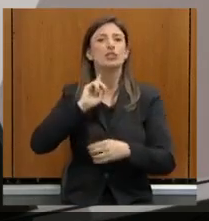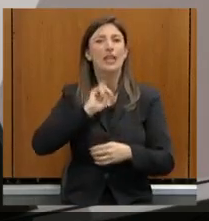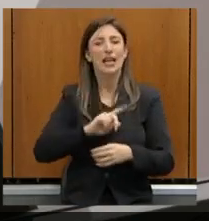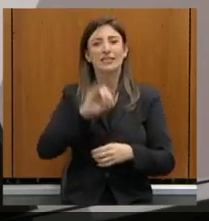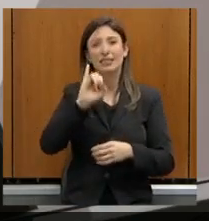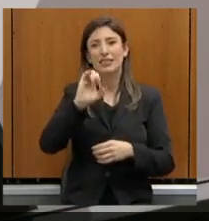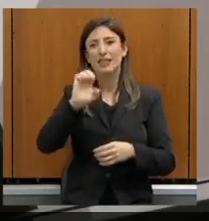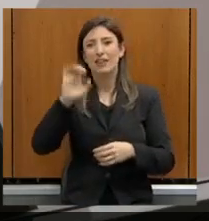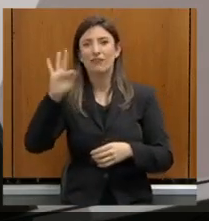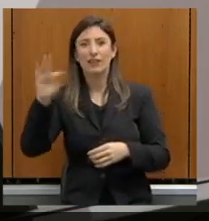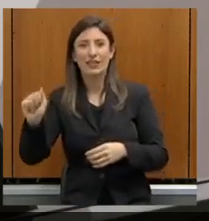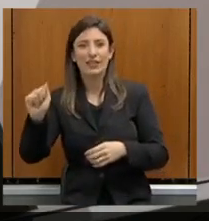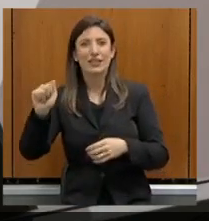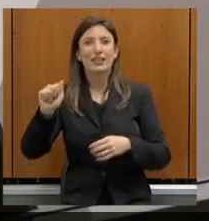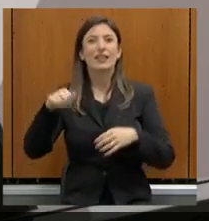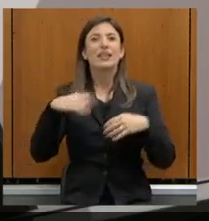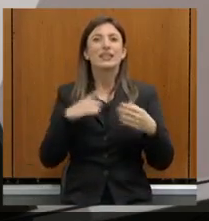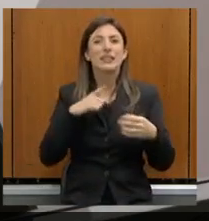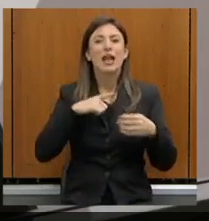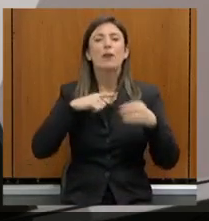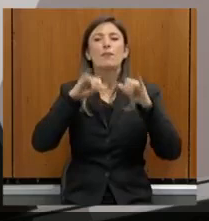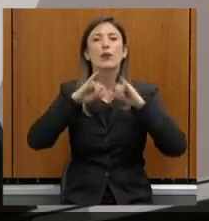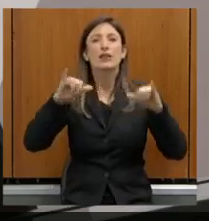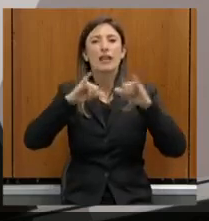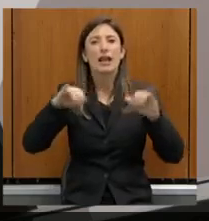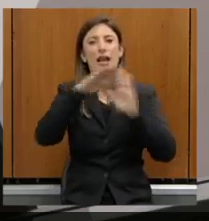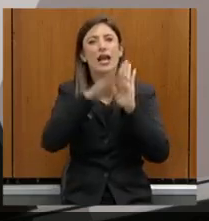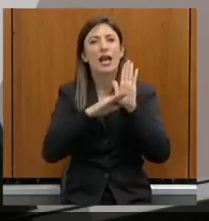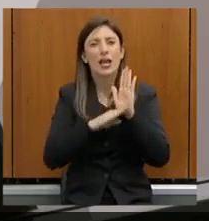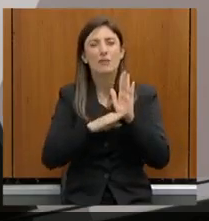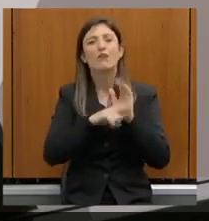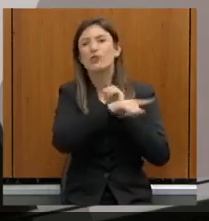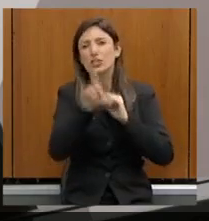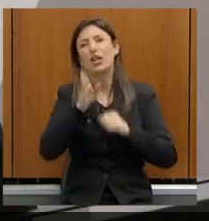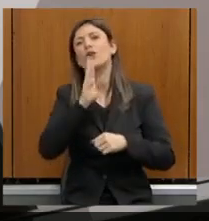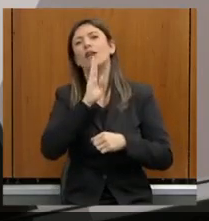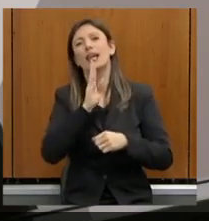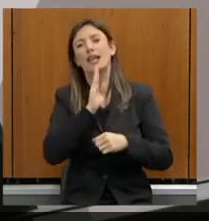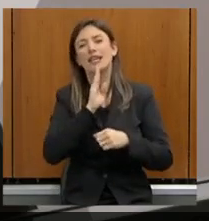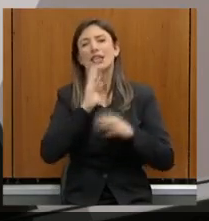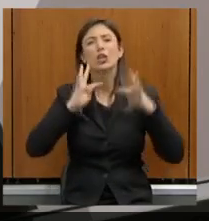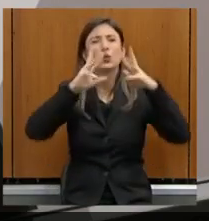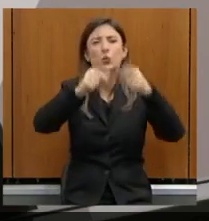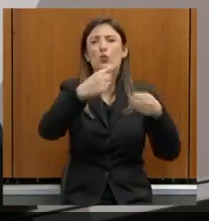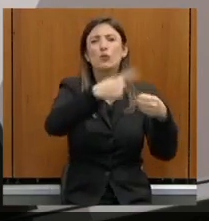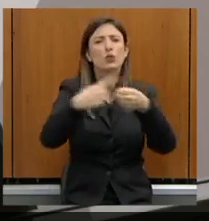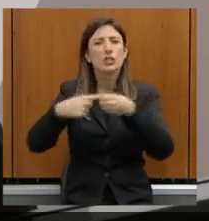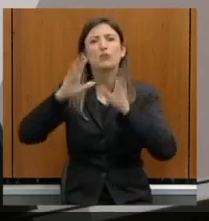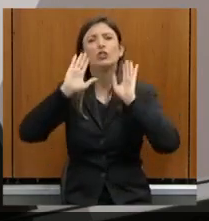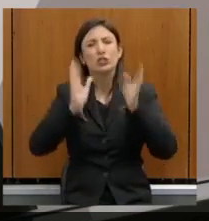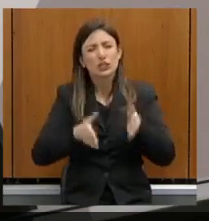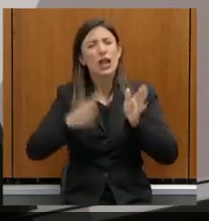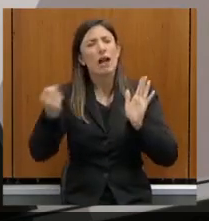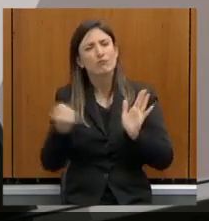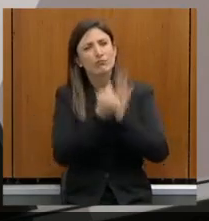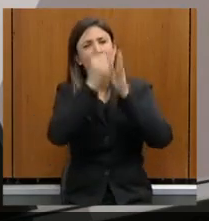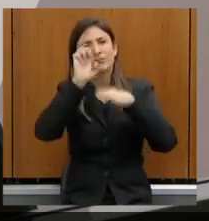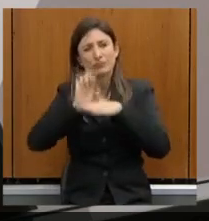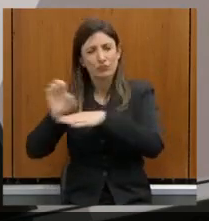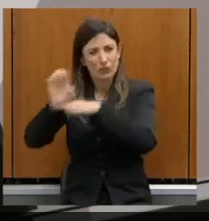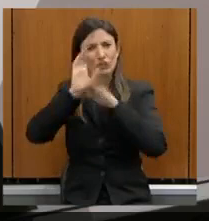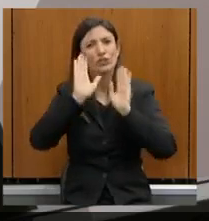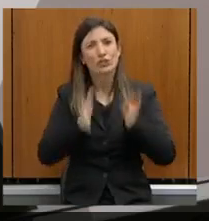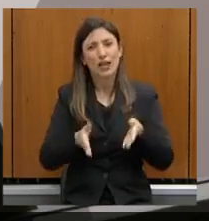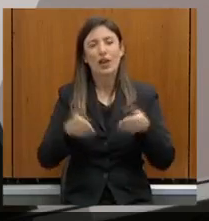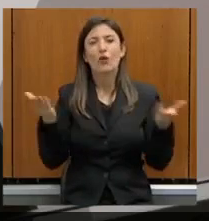de ICMS cultural que vocês conhecem bem, onde os municípios todos têm tombamento, têm promoção. Hoje nós estamos em